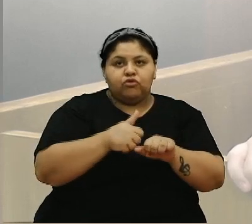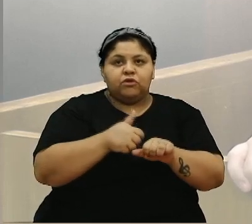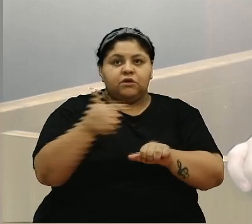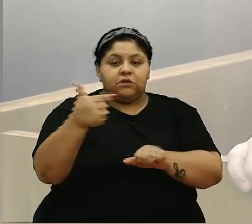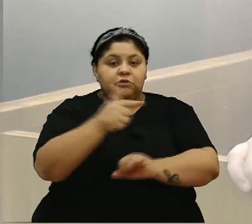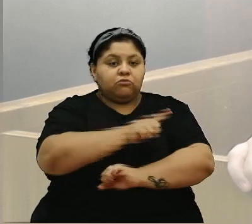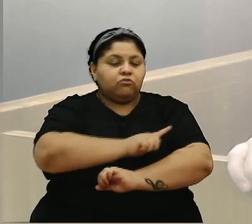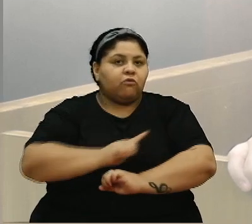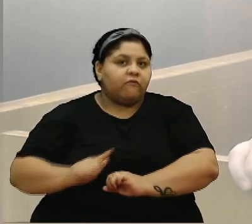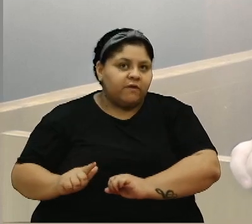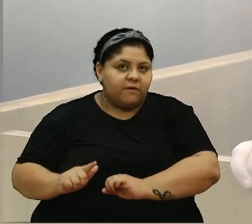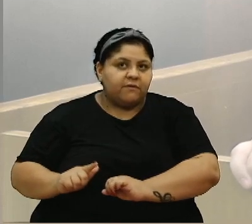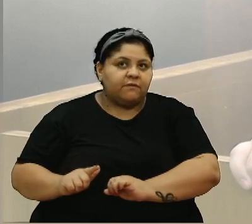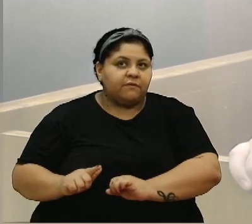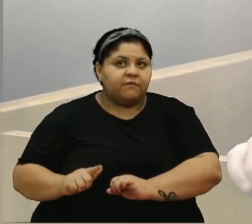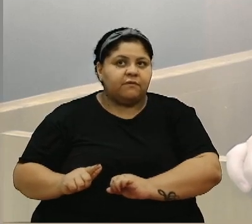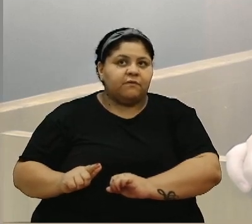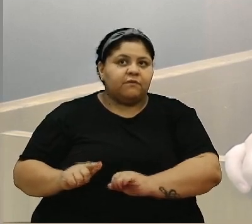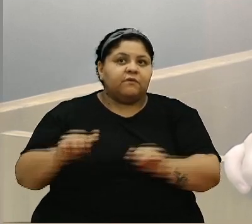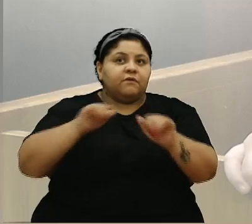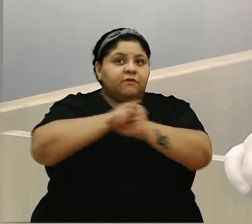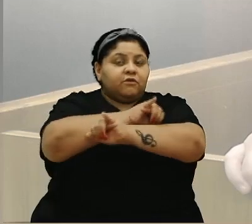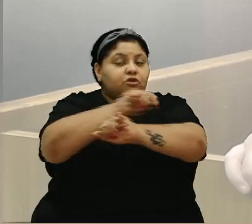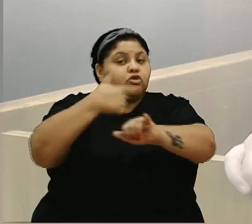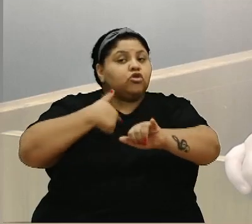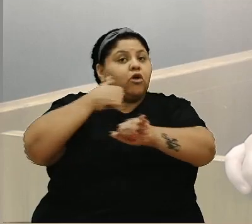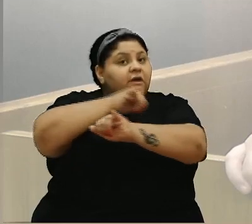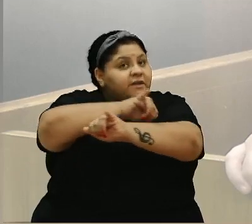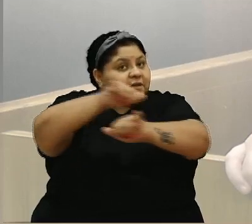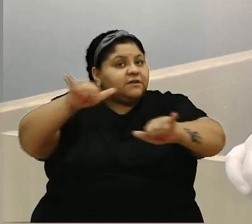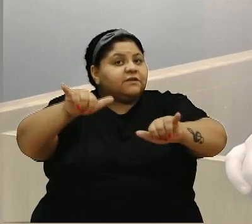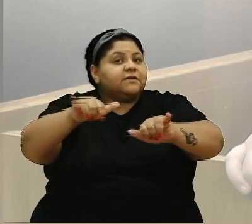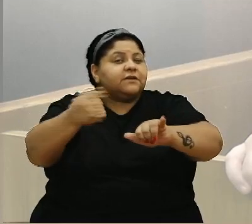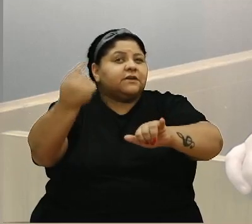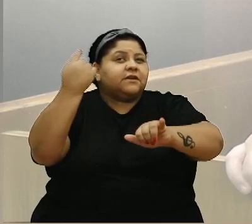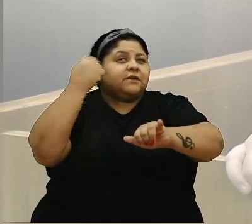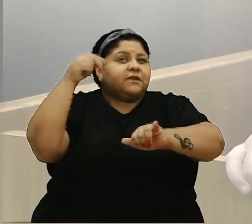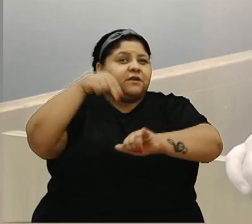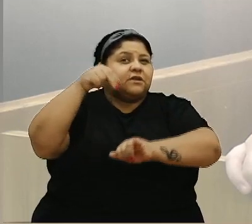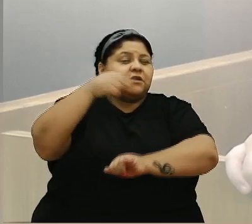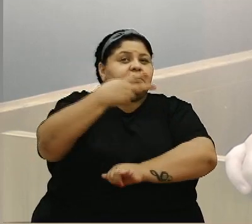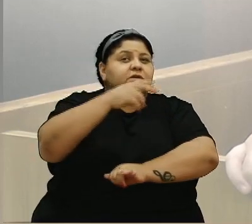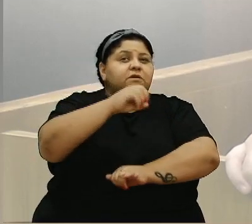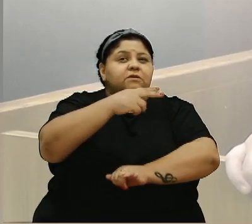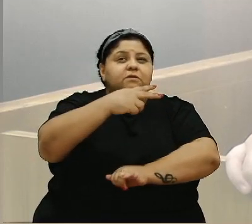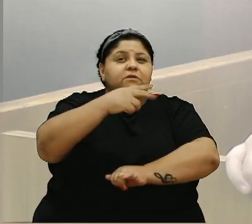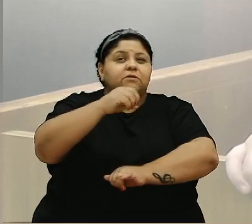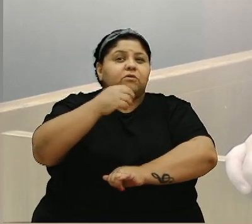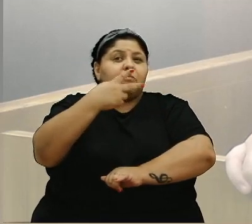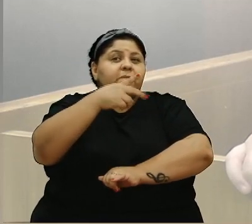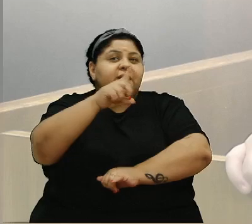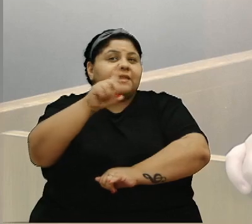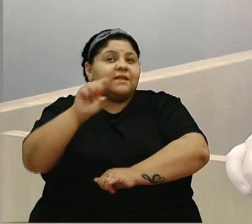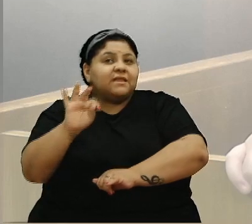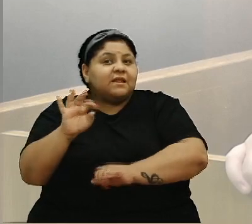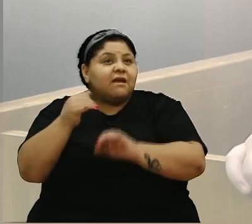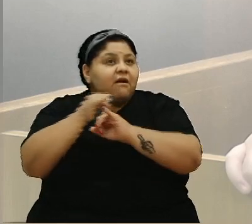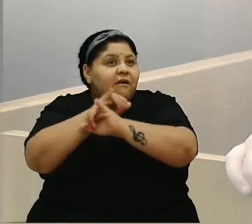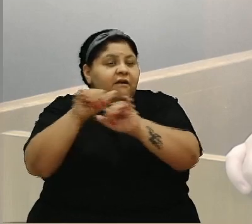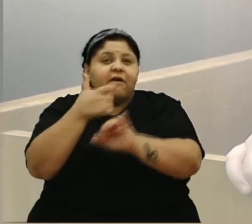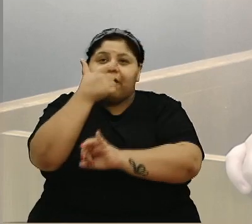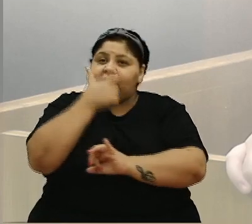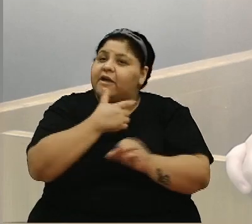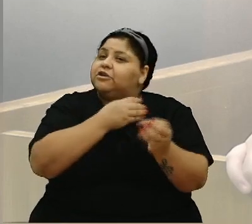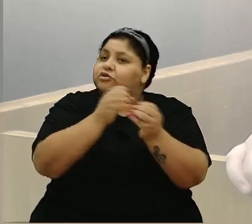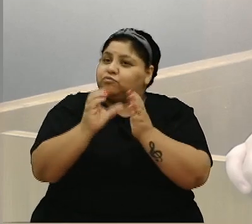dele. Ele foi avisado, nós avisamos lá em novembro de 2020, o PDT avisou ele. E eu acho que muitos